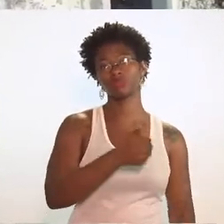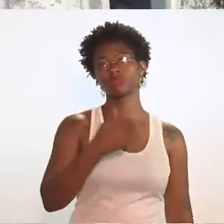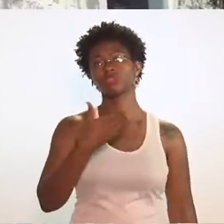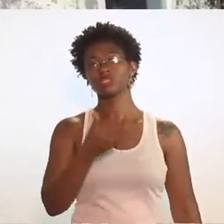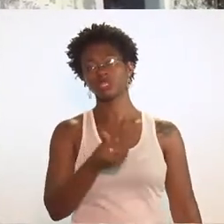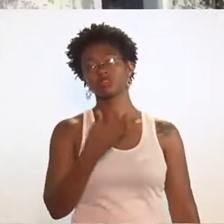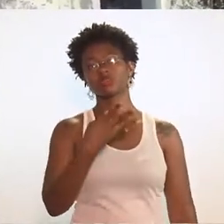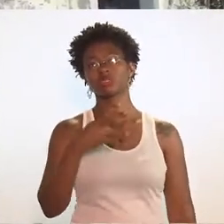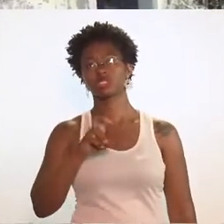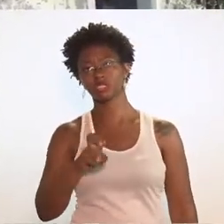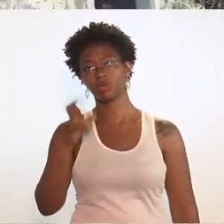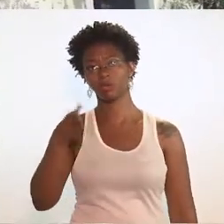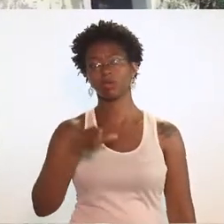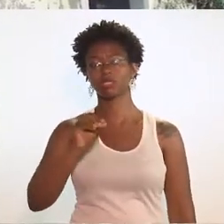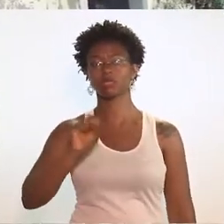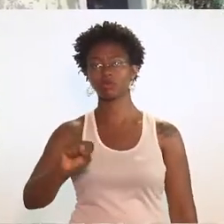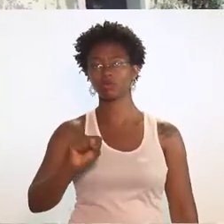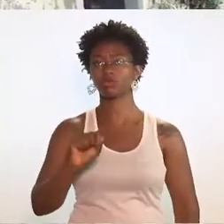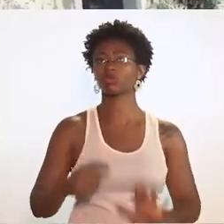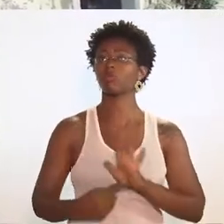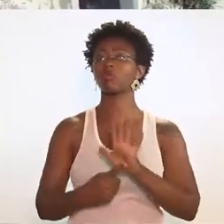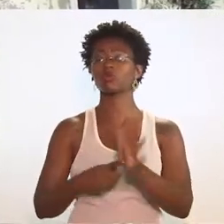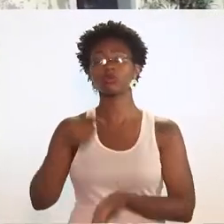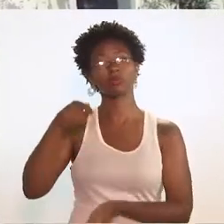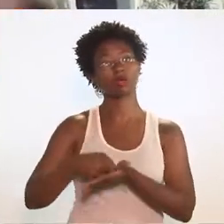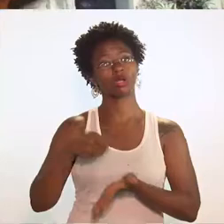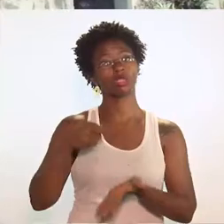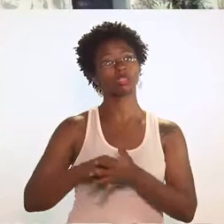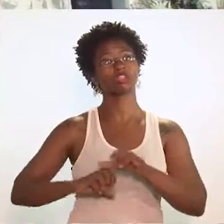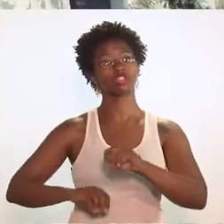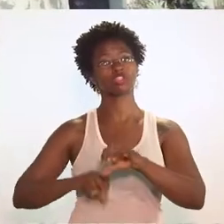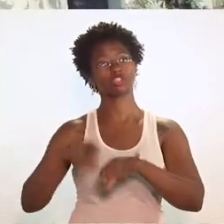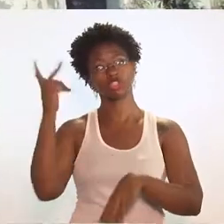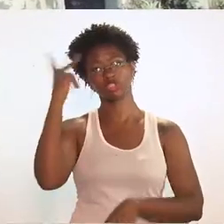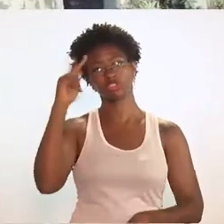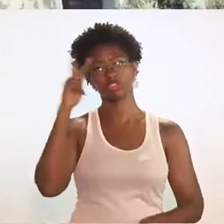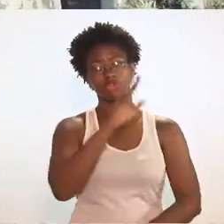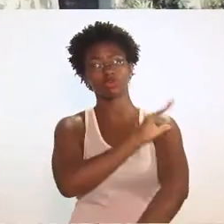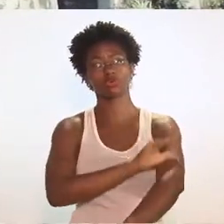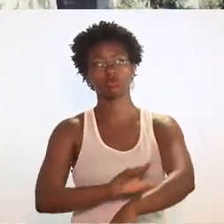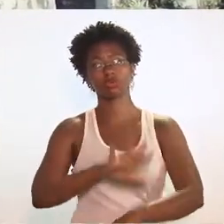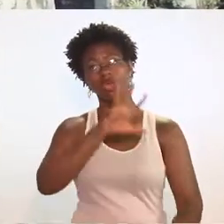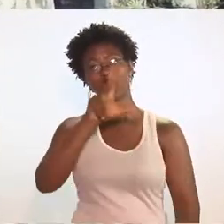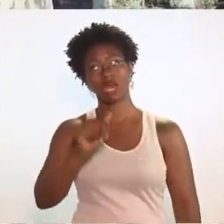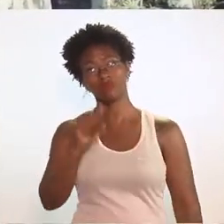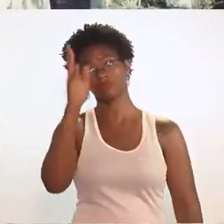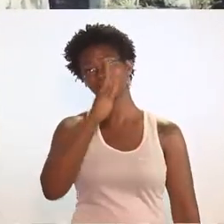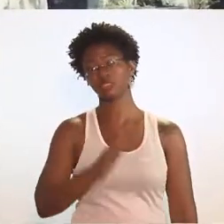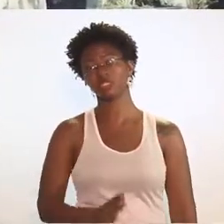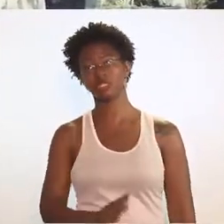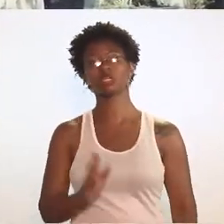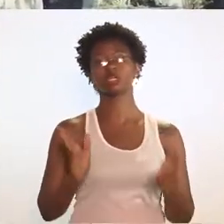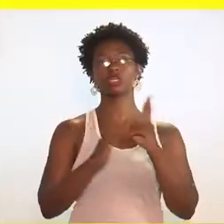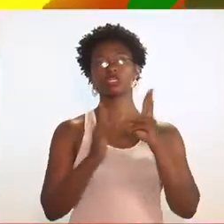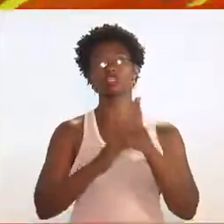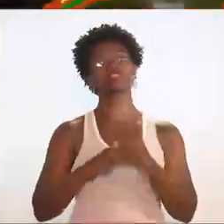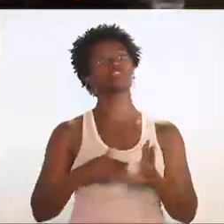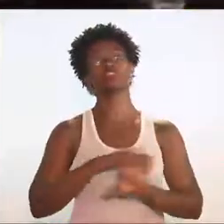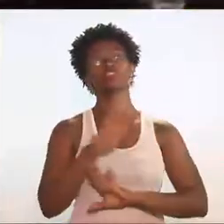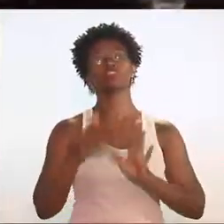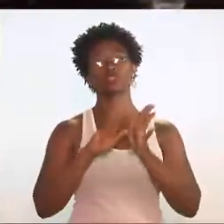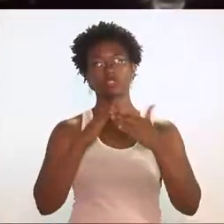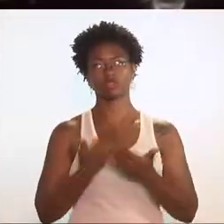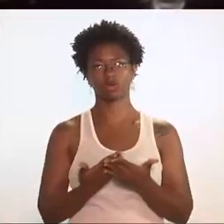11.645/08, que instituiu a obrigatoriedade do ensino da história e cultura afro-brasileira e indígena nas escolas públicas e privadas.